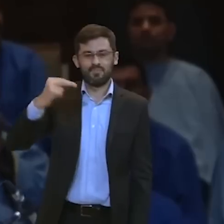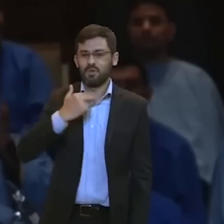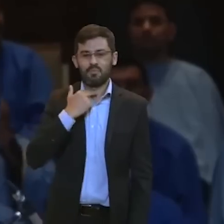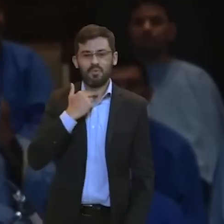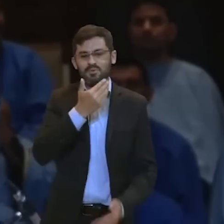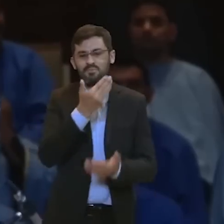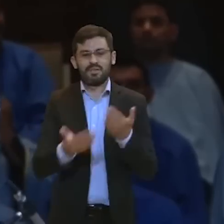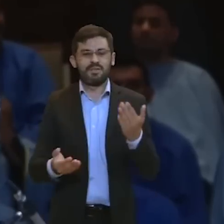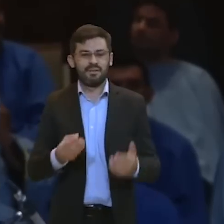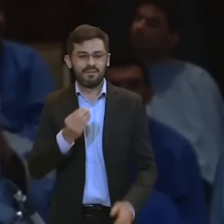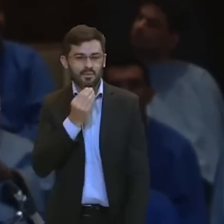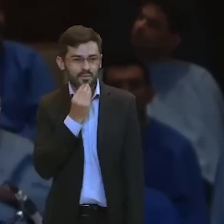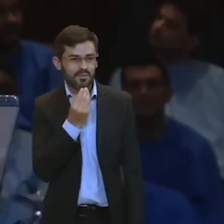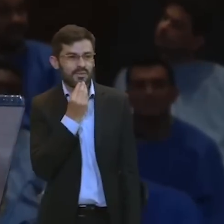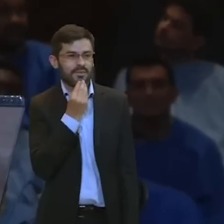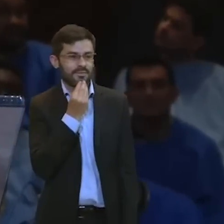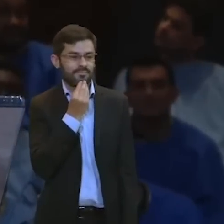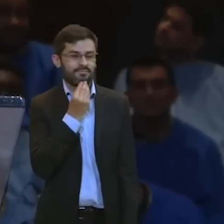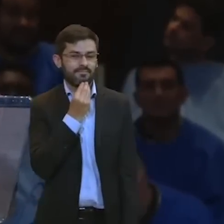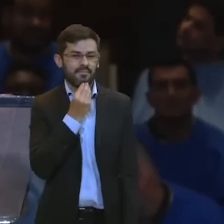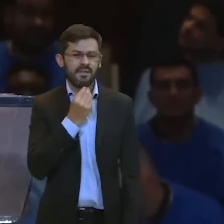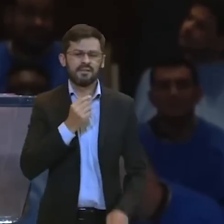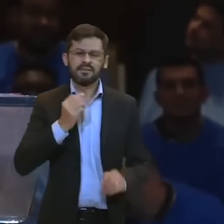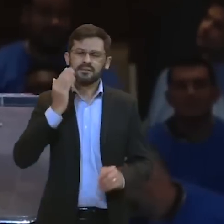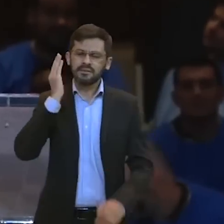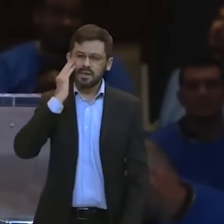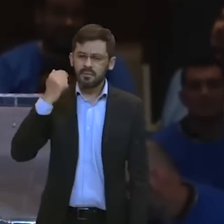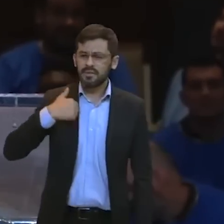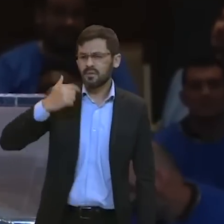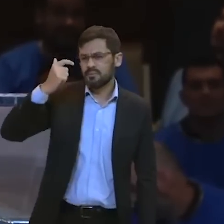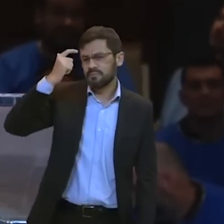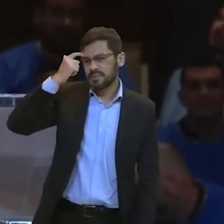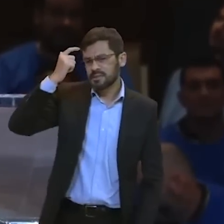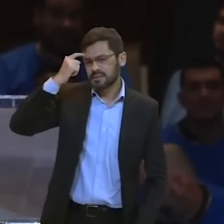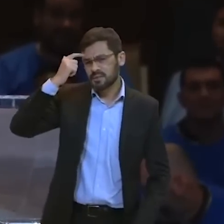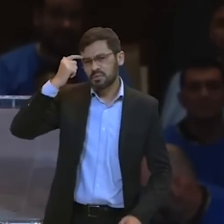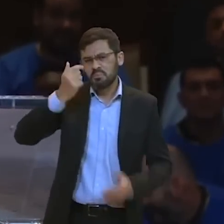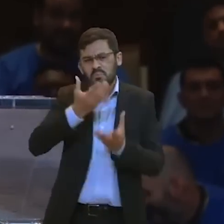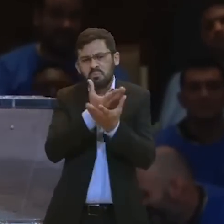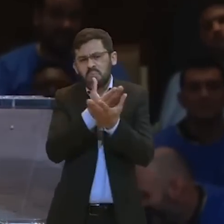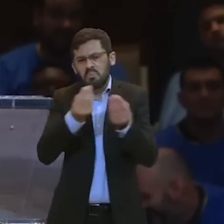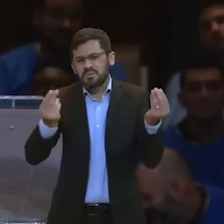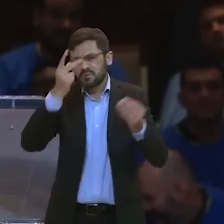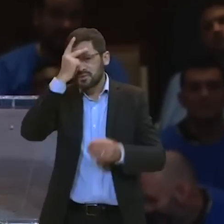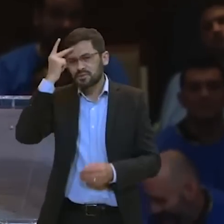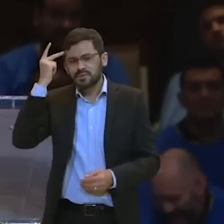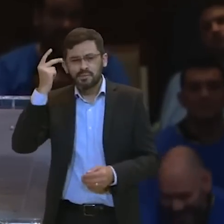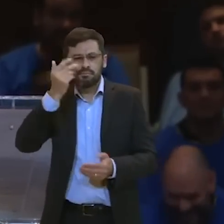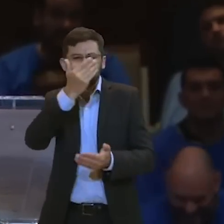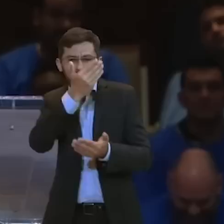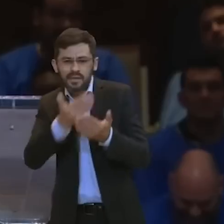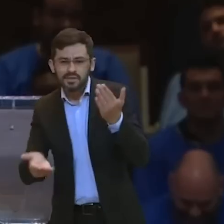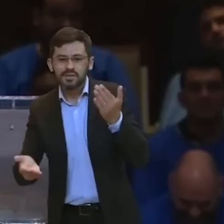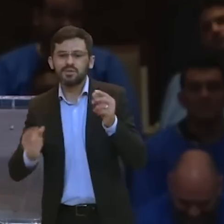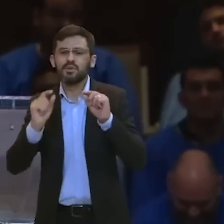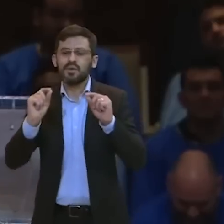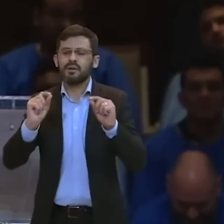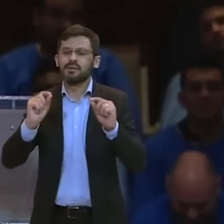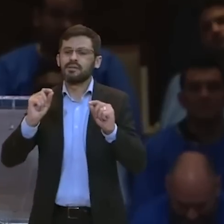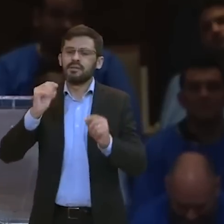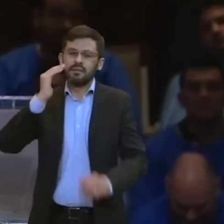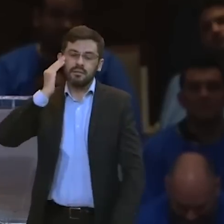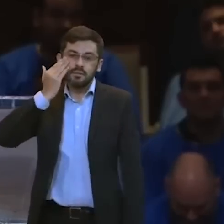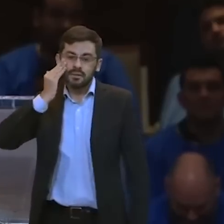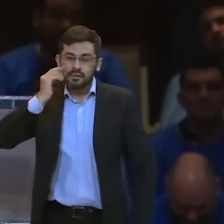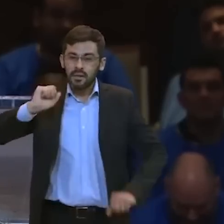Eu fico imaginando quantas pessoas têm perdido esta bênção de redescobrir o